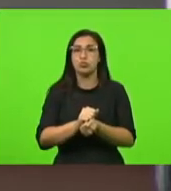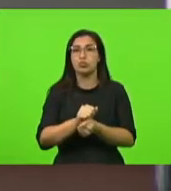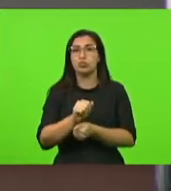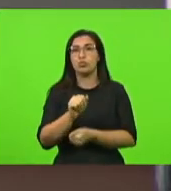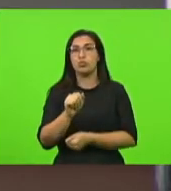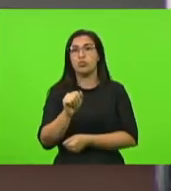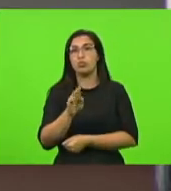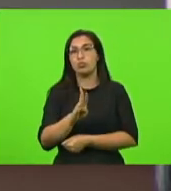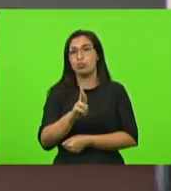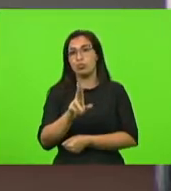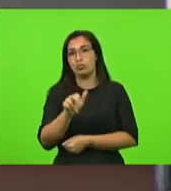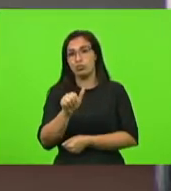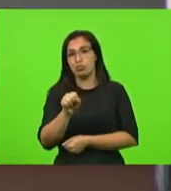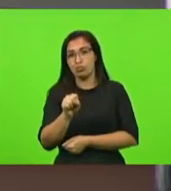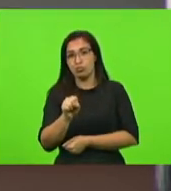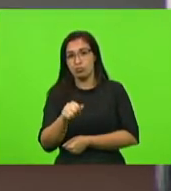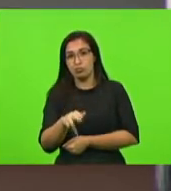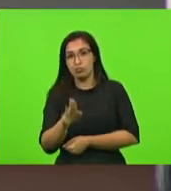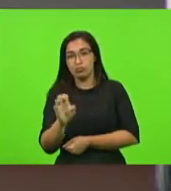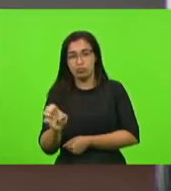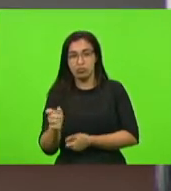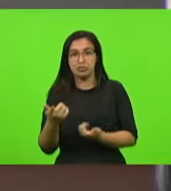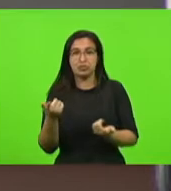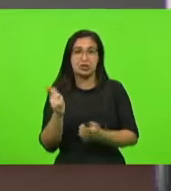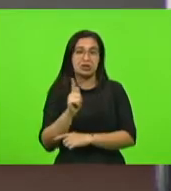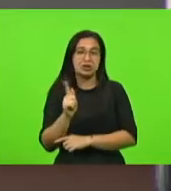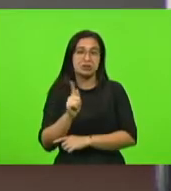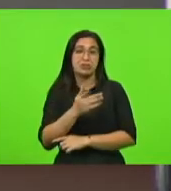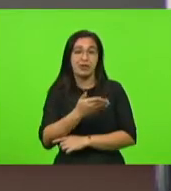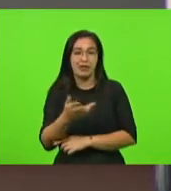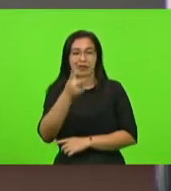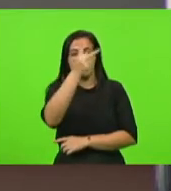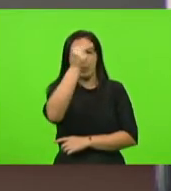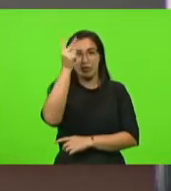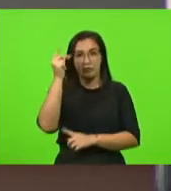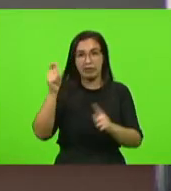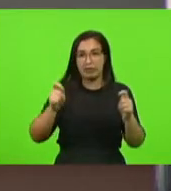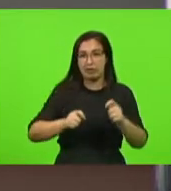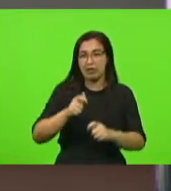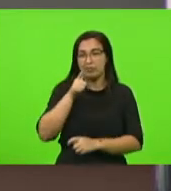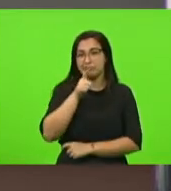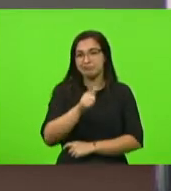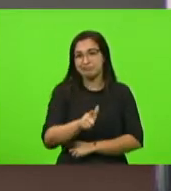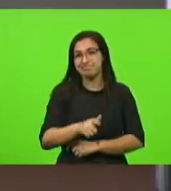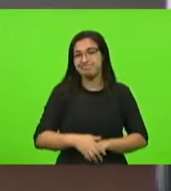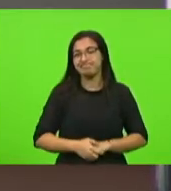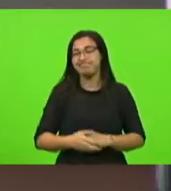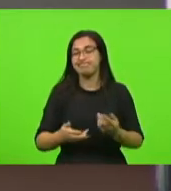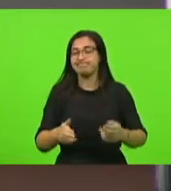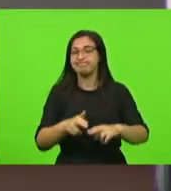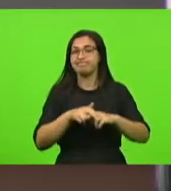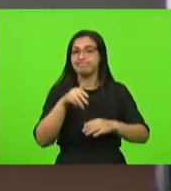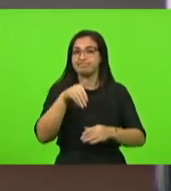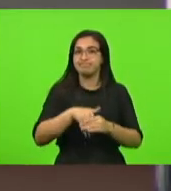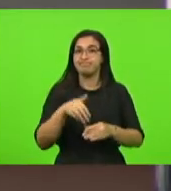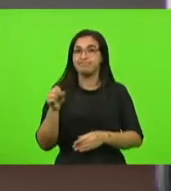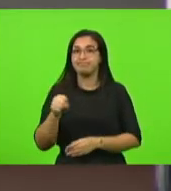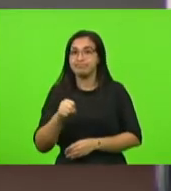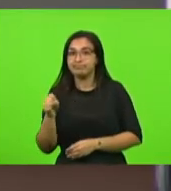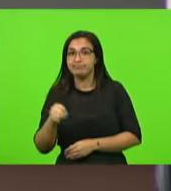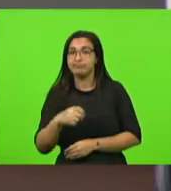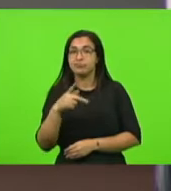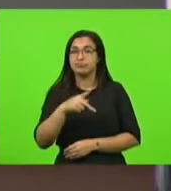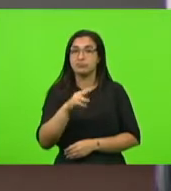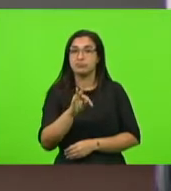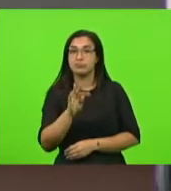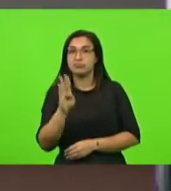Então, é interessante isso daí, para os prefeitos terem essa possibilidade. Por isso, eu voto sim e a bancada do PTB vota